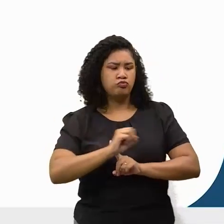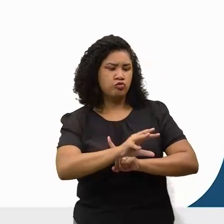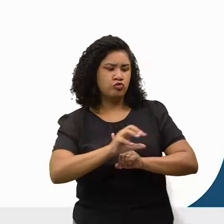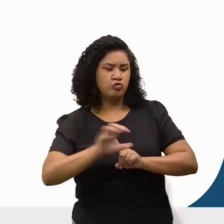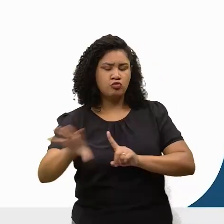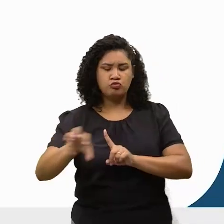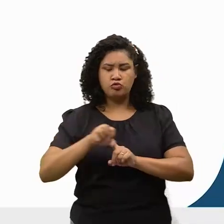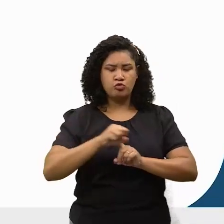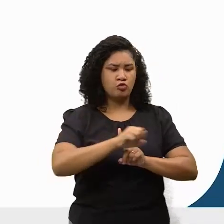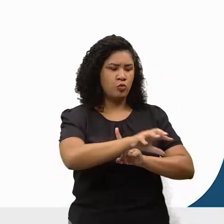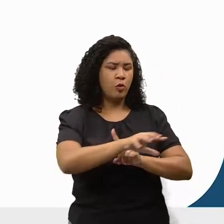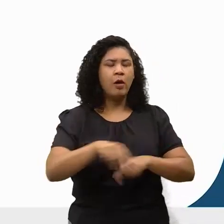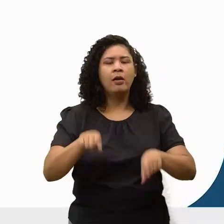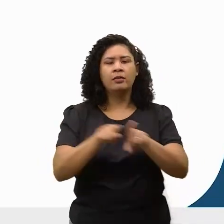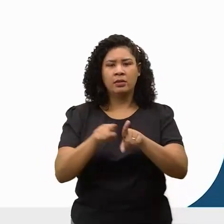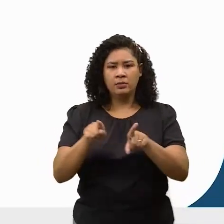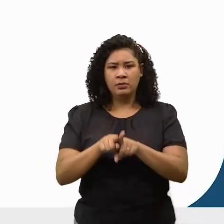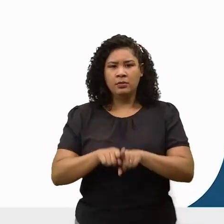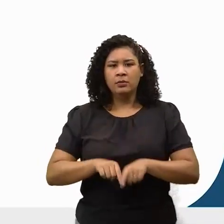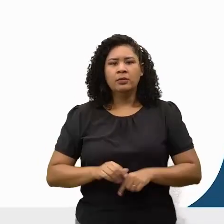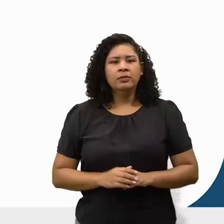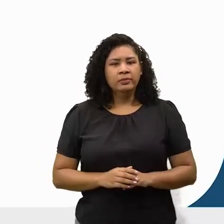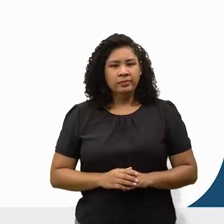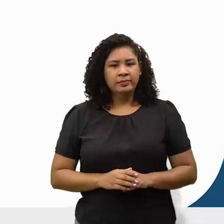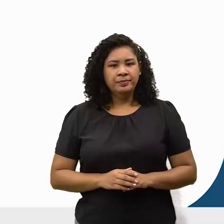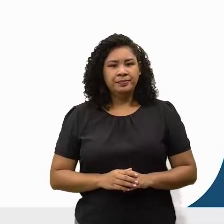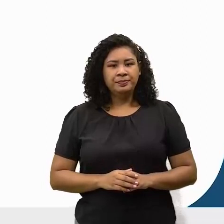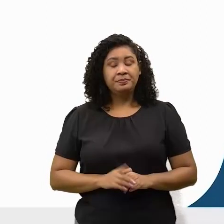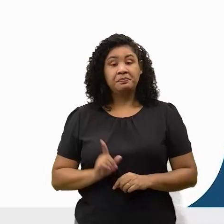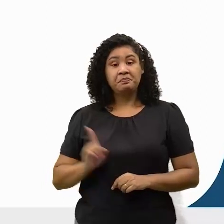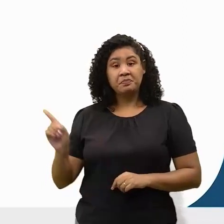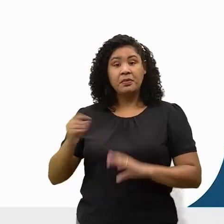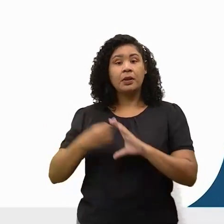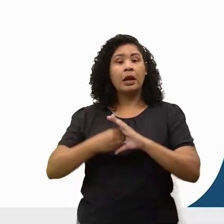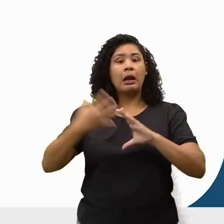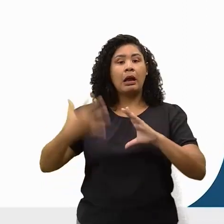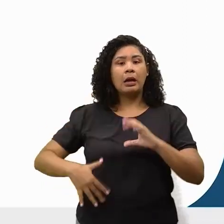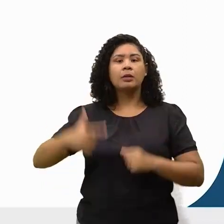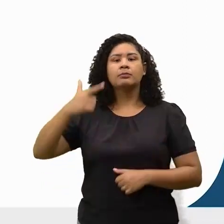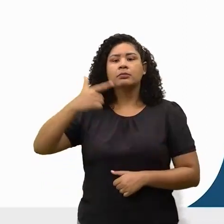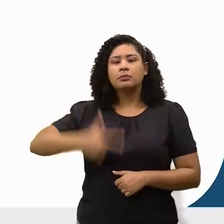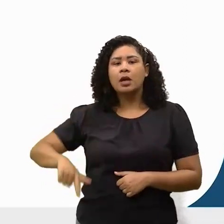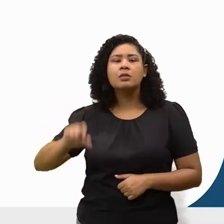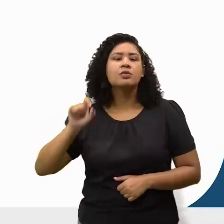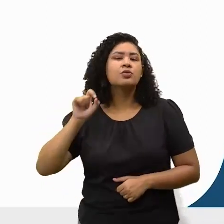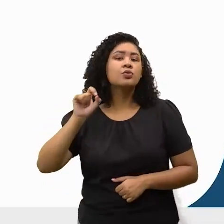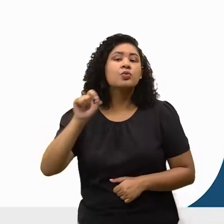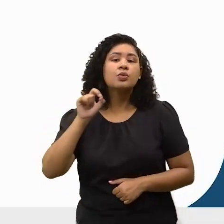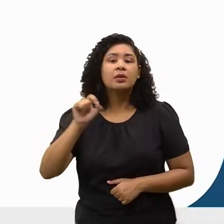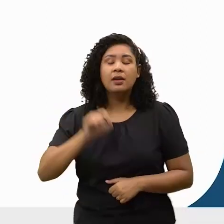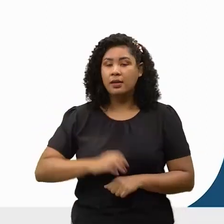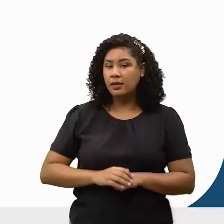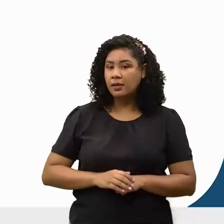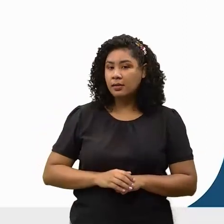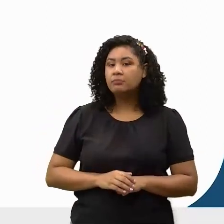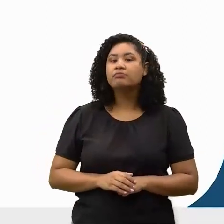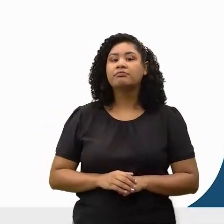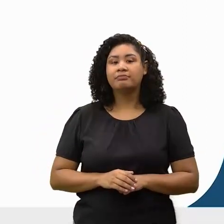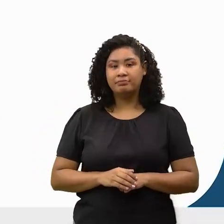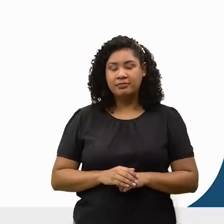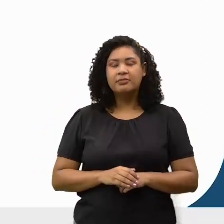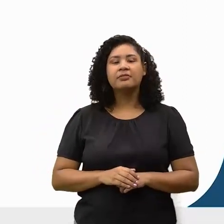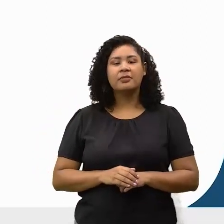do ambiente e, além dessas características, ele vai querer saber alguma outra característica que as células